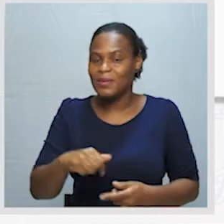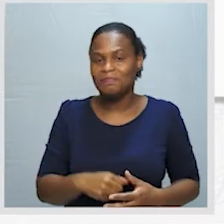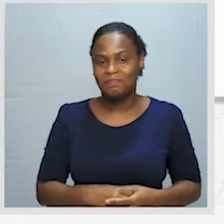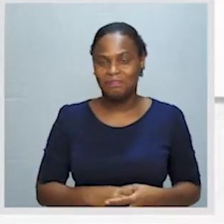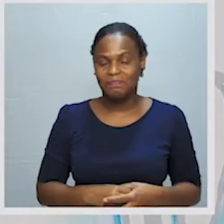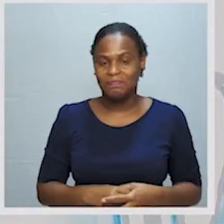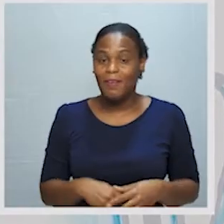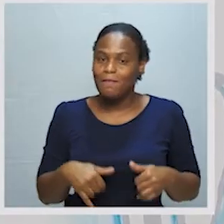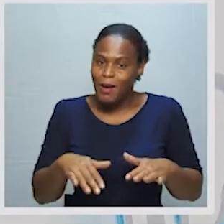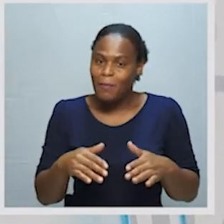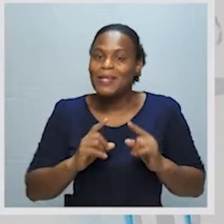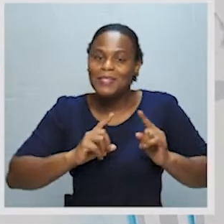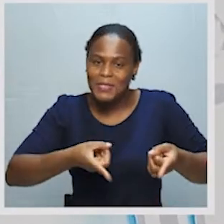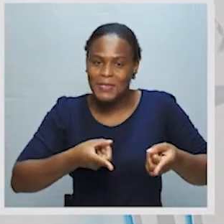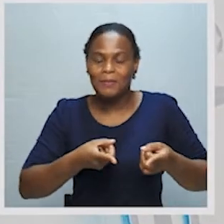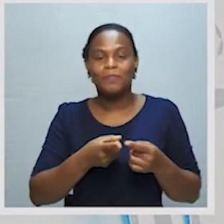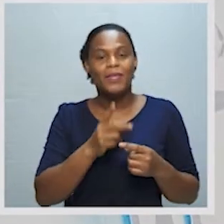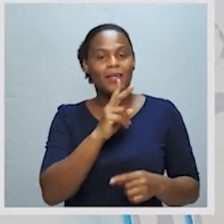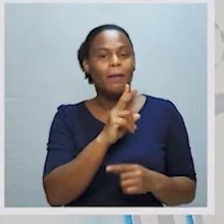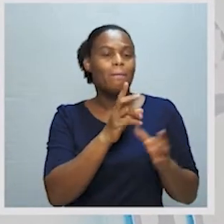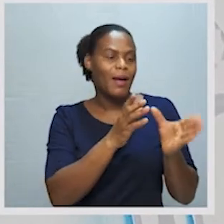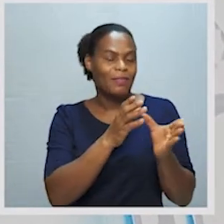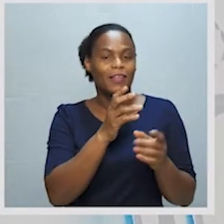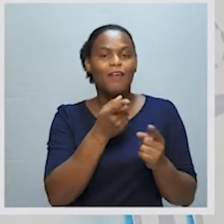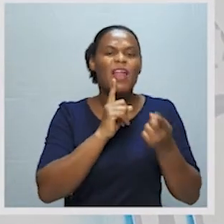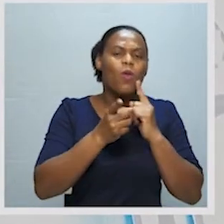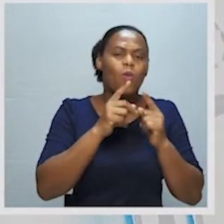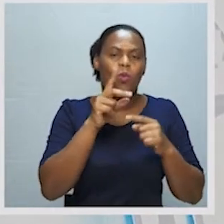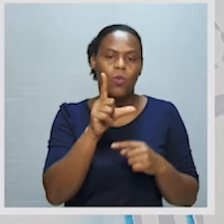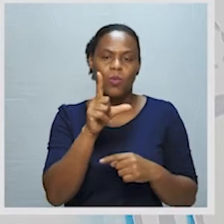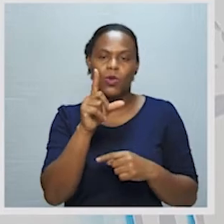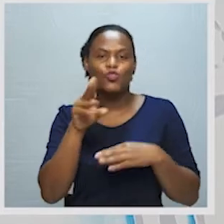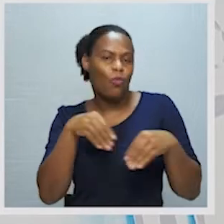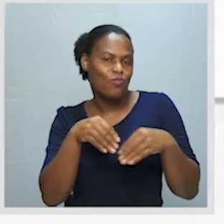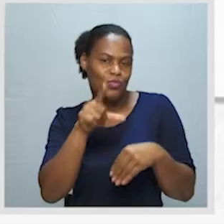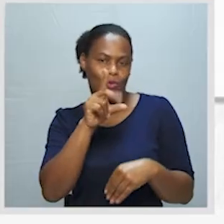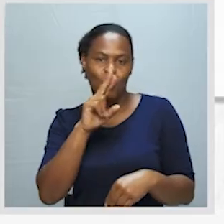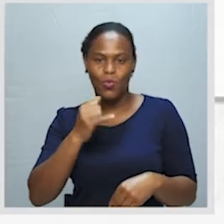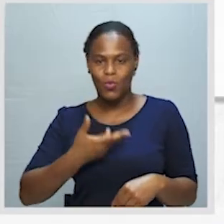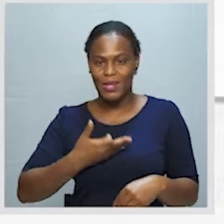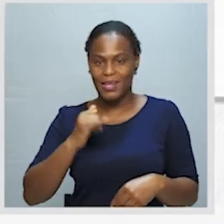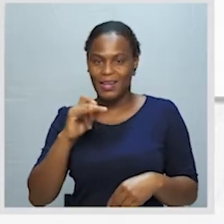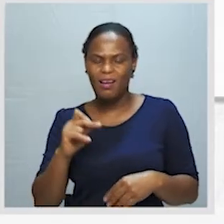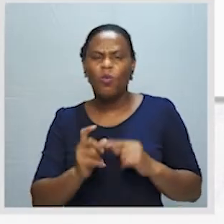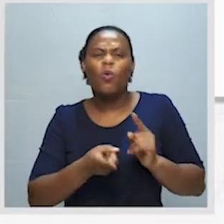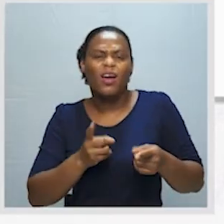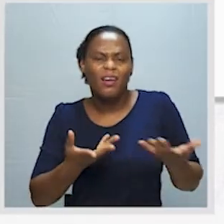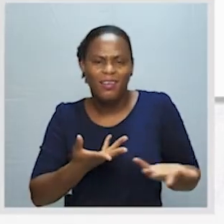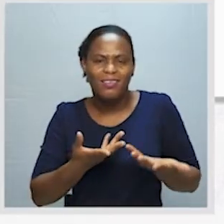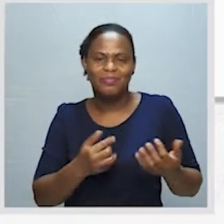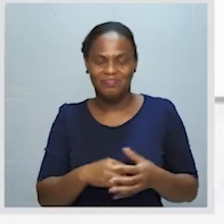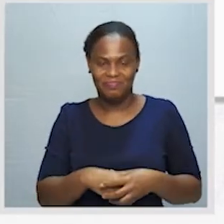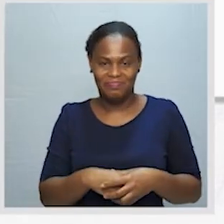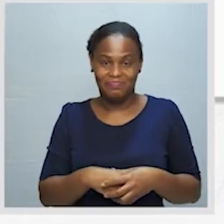tem. Vamos iniciar com a vertente lúdica. O que é isto de vertente